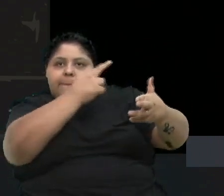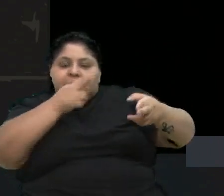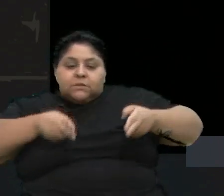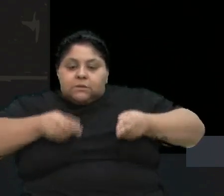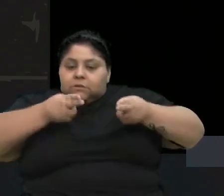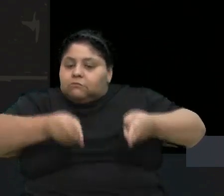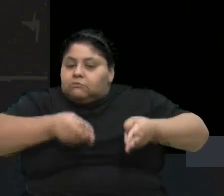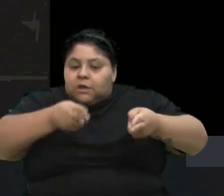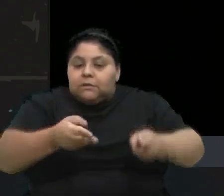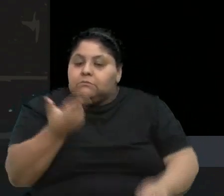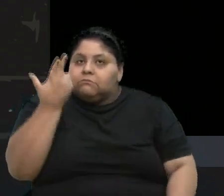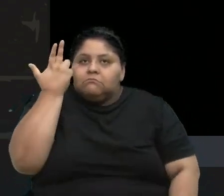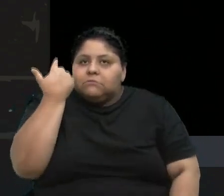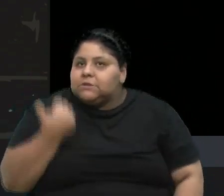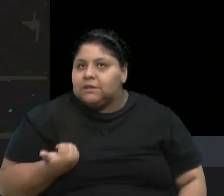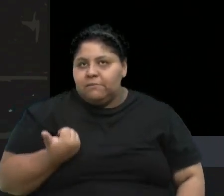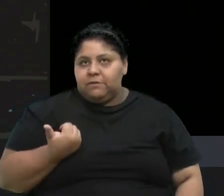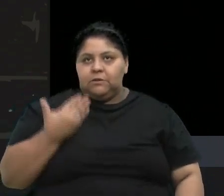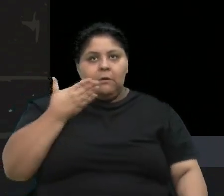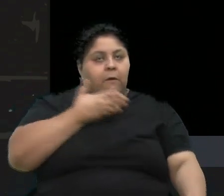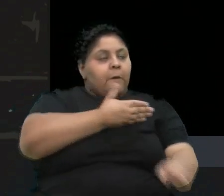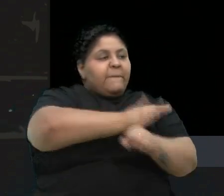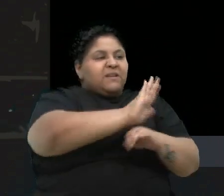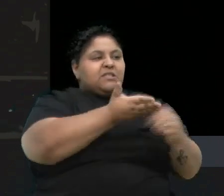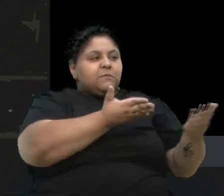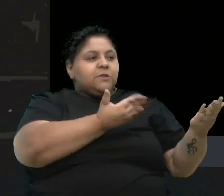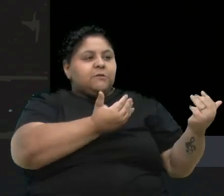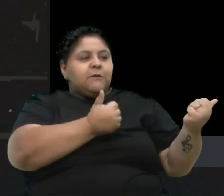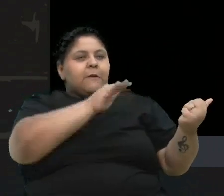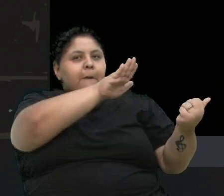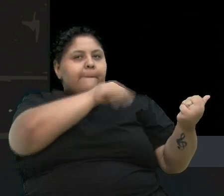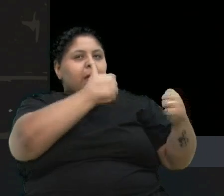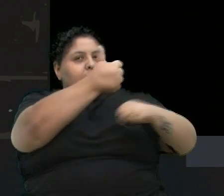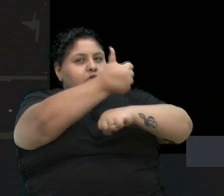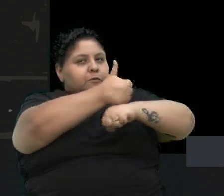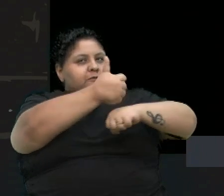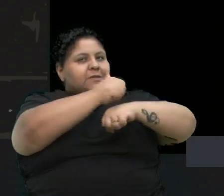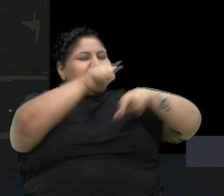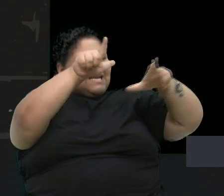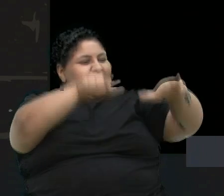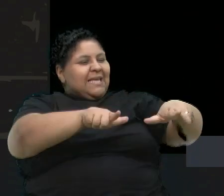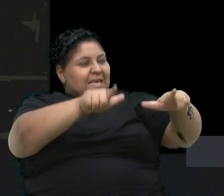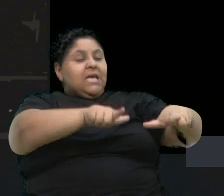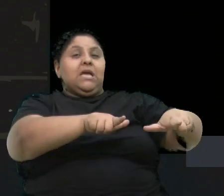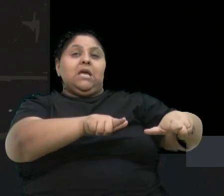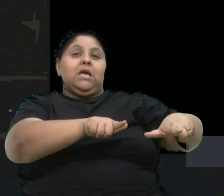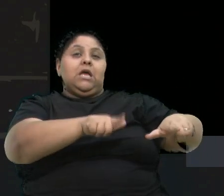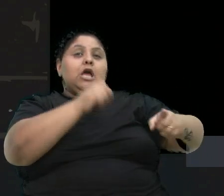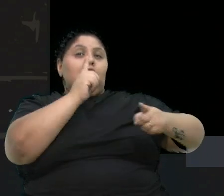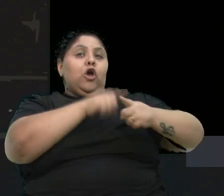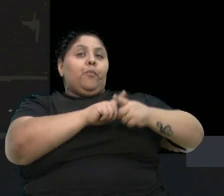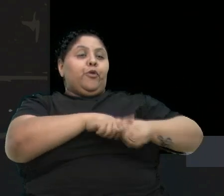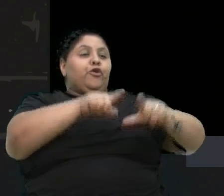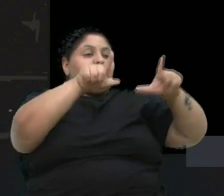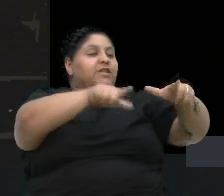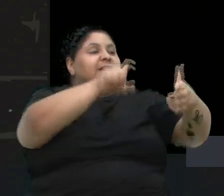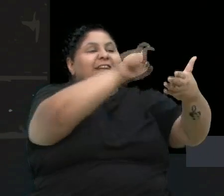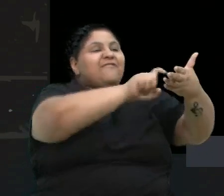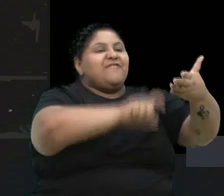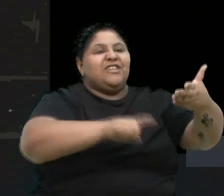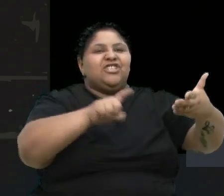simples, tu envolve a juventude e tu pega os talentos locais com grafite, porque onde há grafite, não há